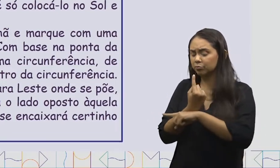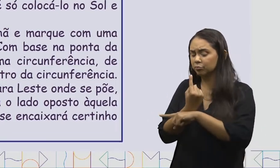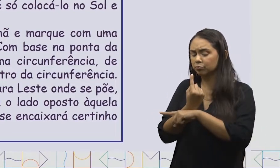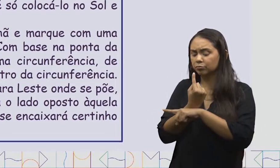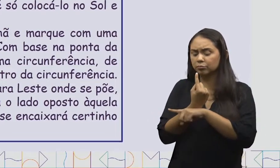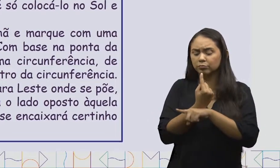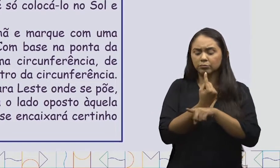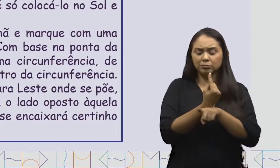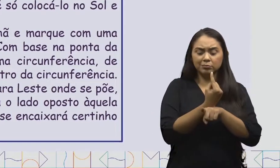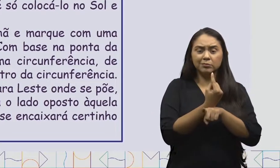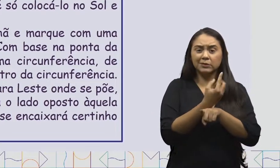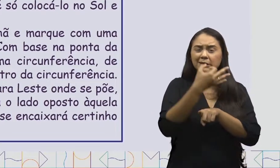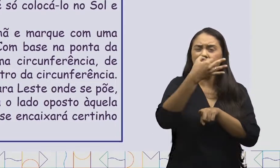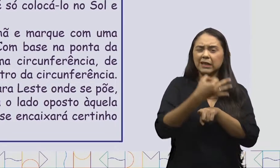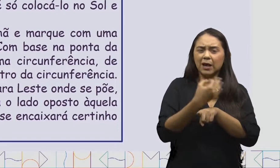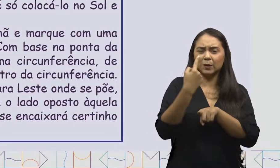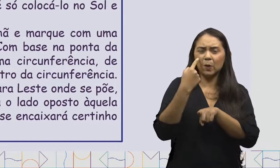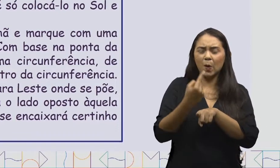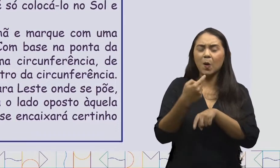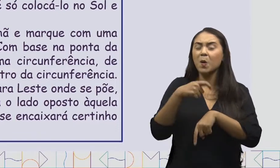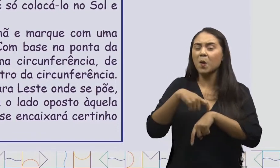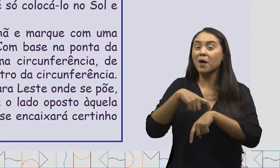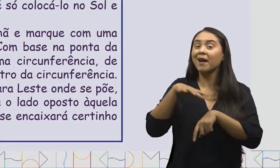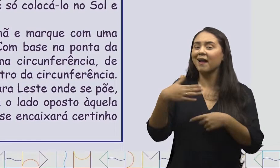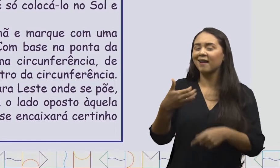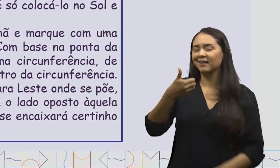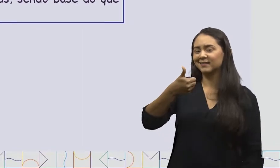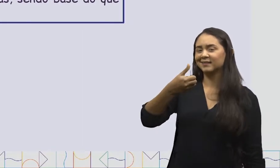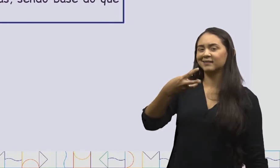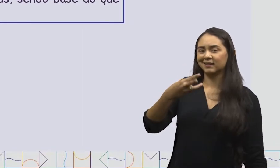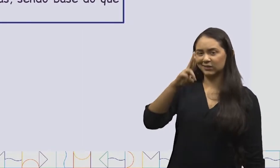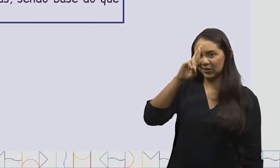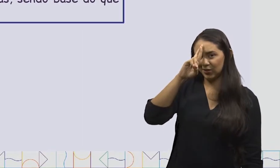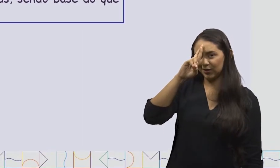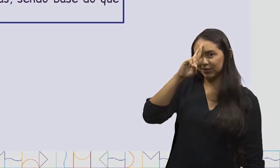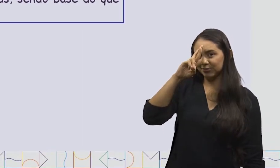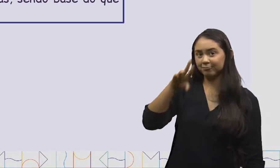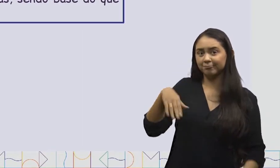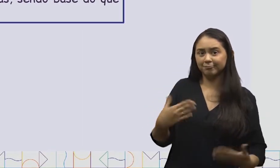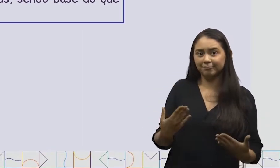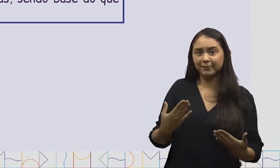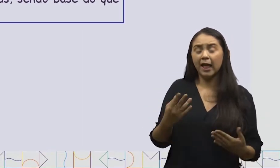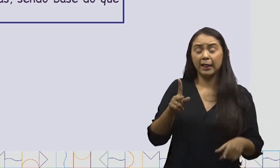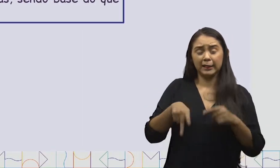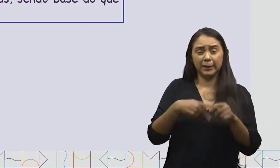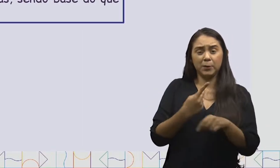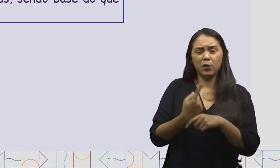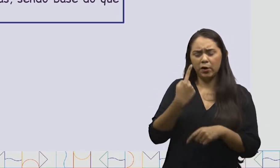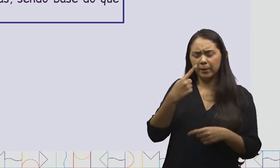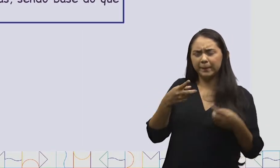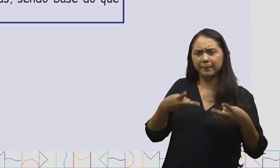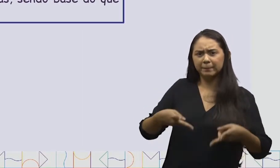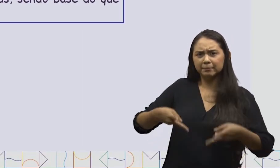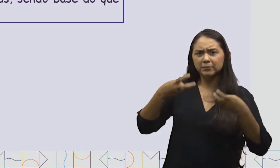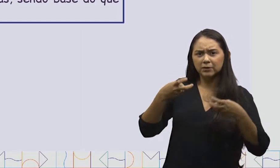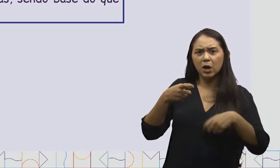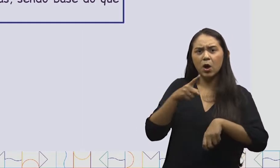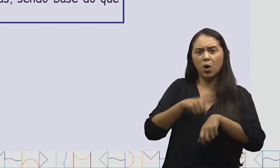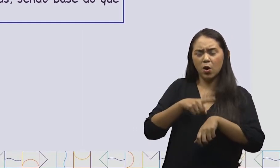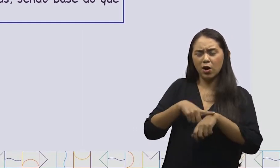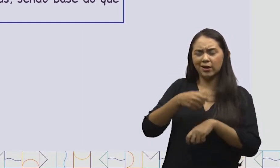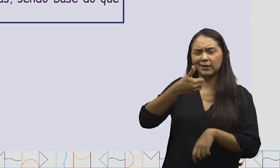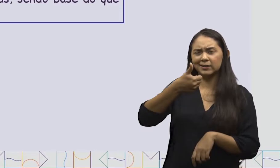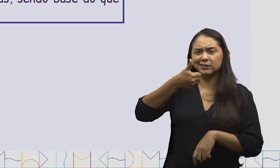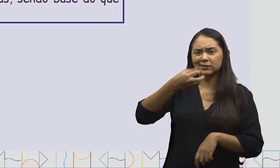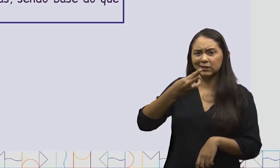dentro da circunferência, por volta das 13 horas. Marque com uma caneta a sombra das